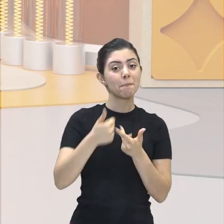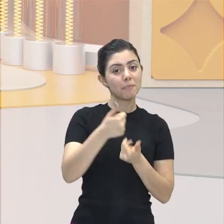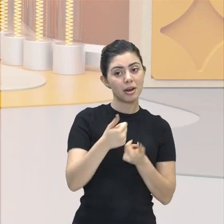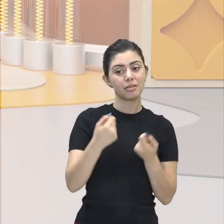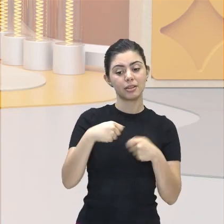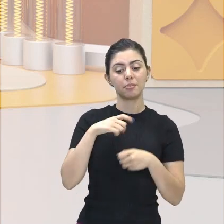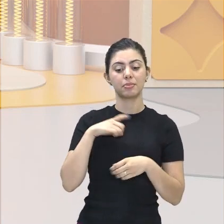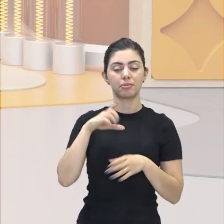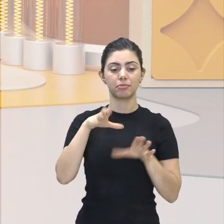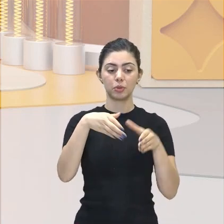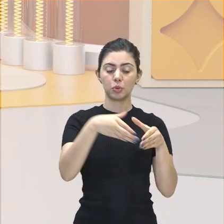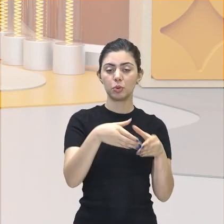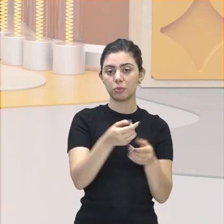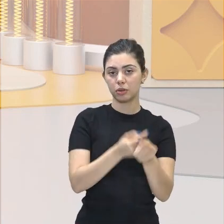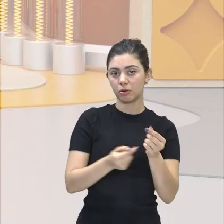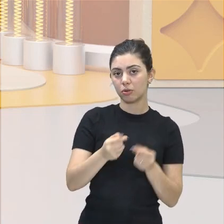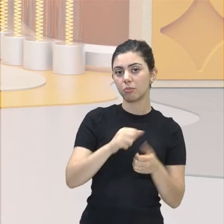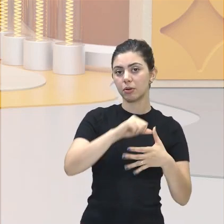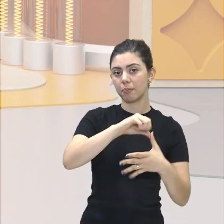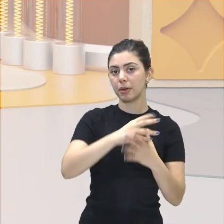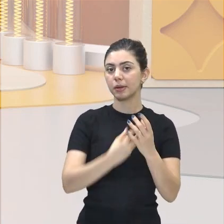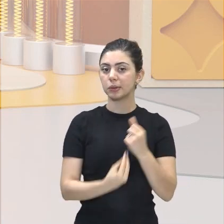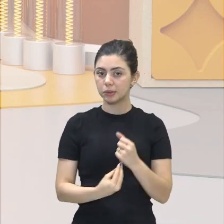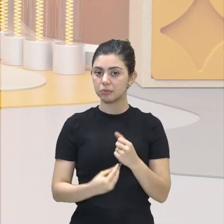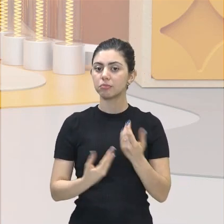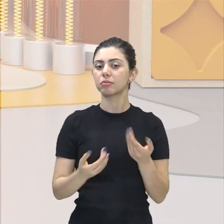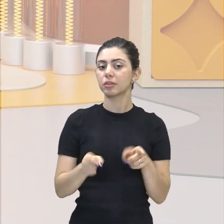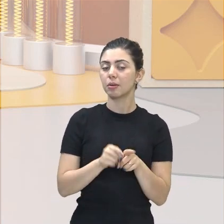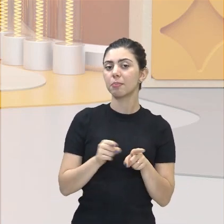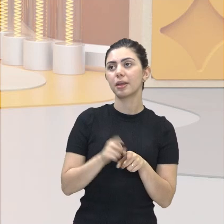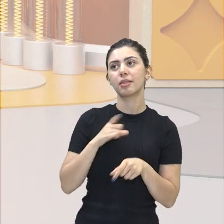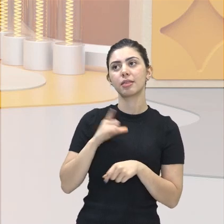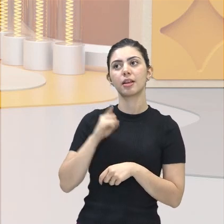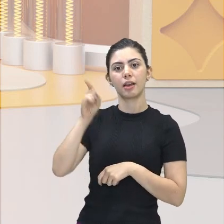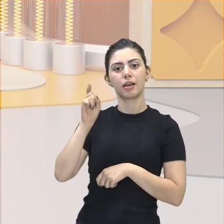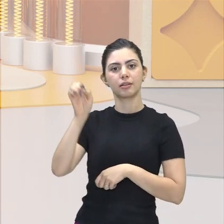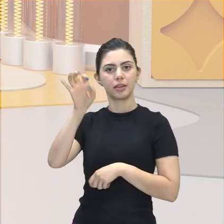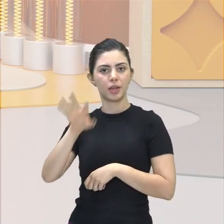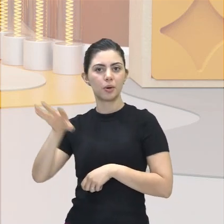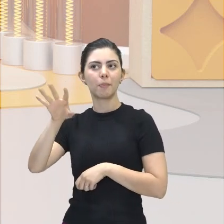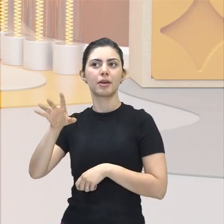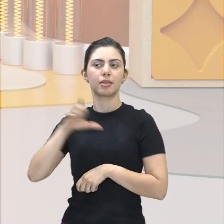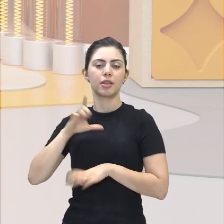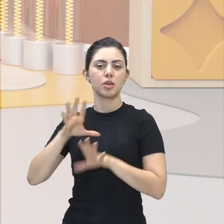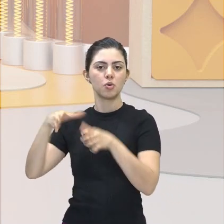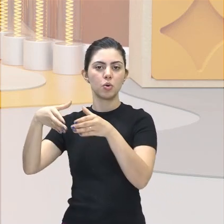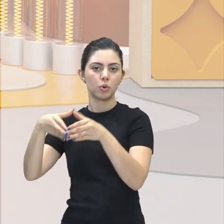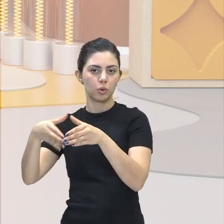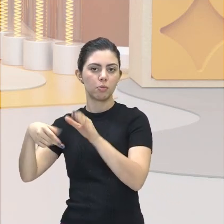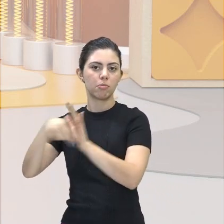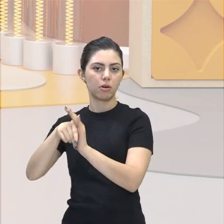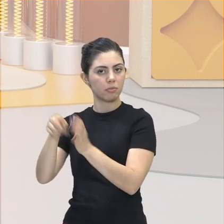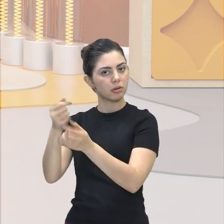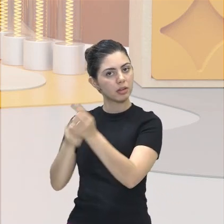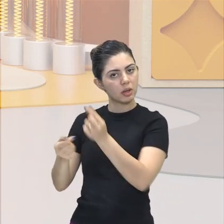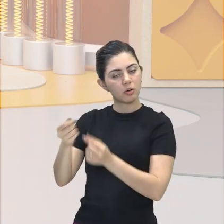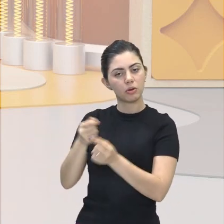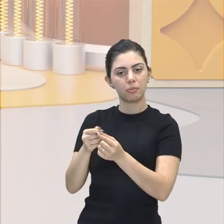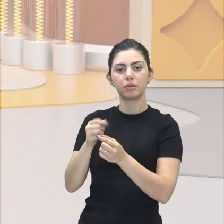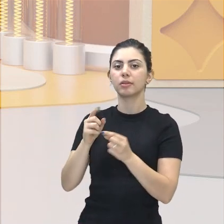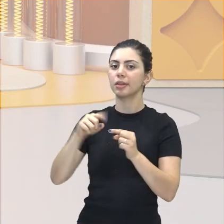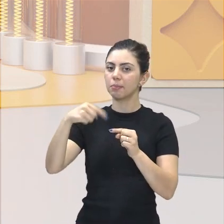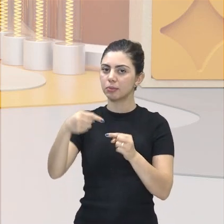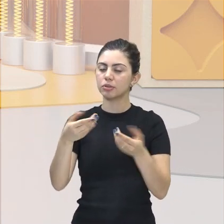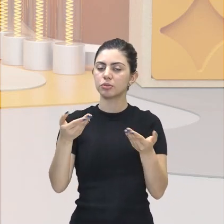países do Mercosul. É assim também no Mercosul, é assim também na União Europeia, né, que é um outro bloco econômico importante, que a gente vai ver sobre